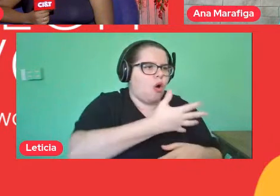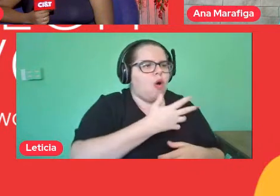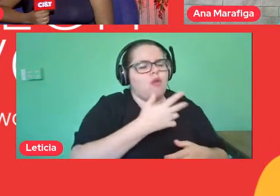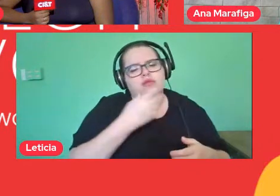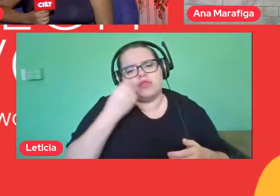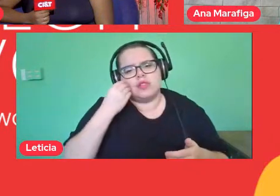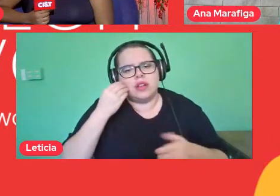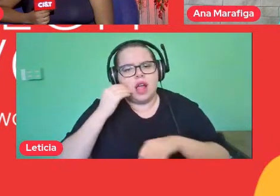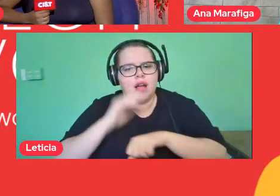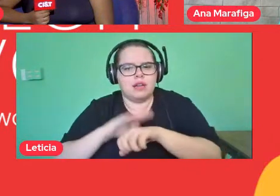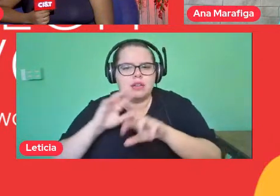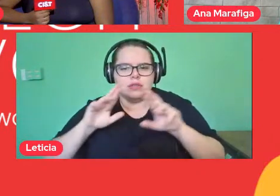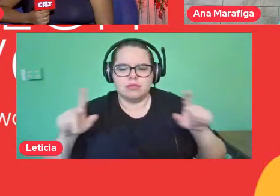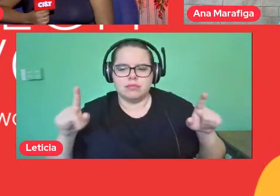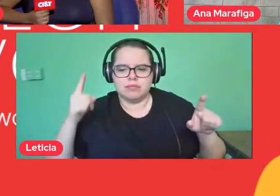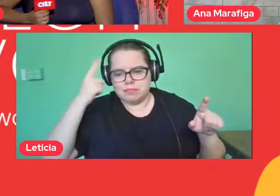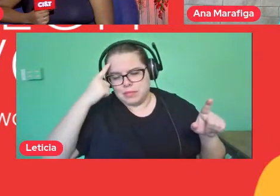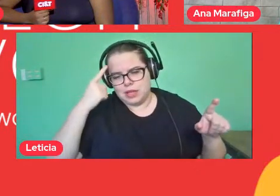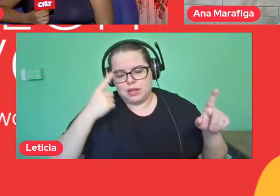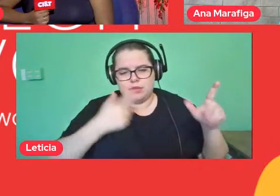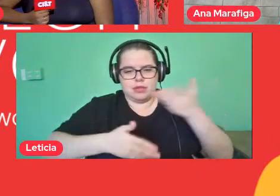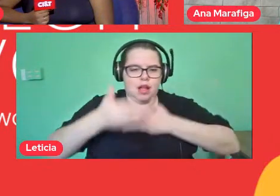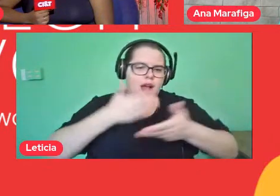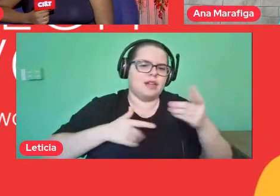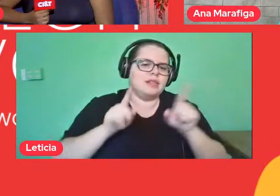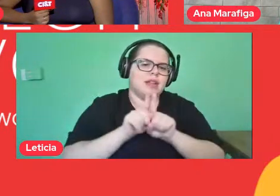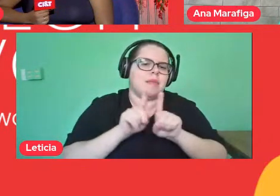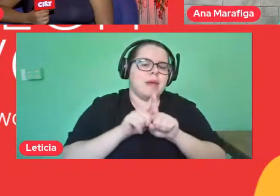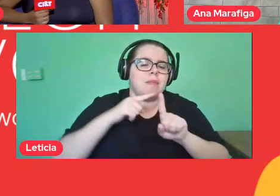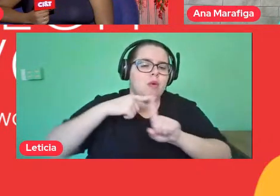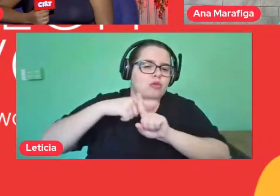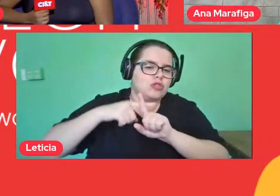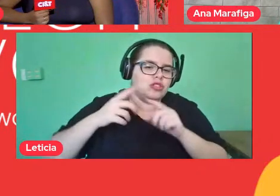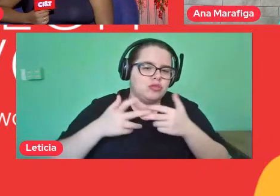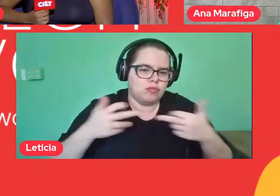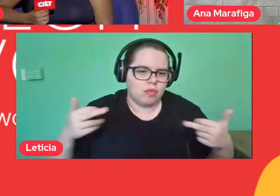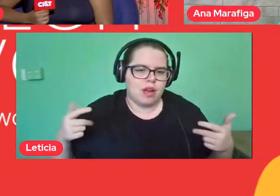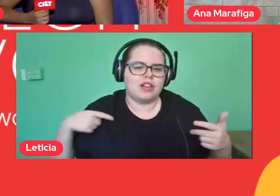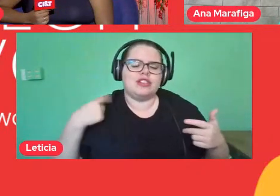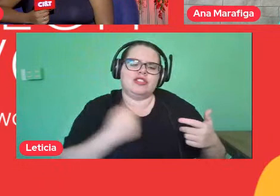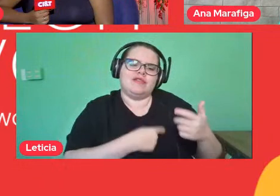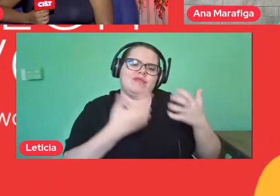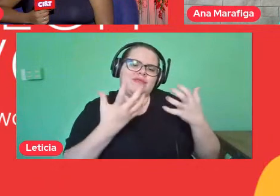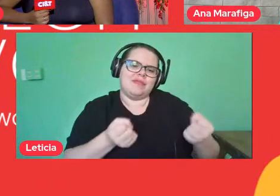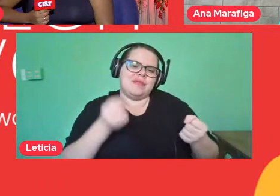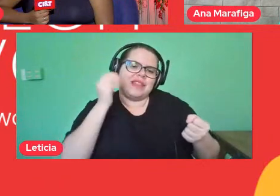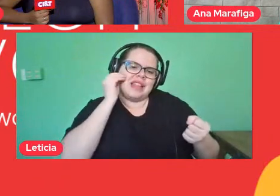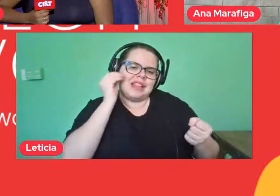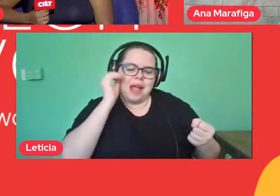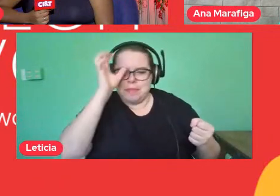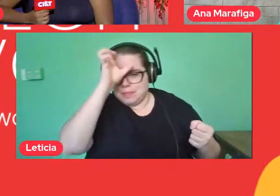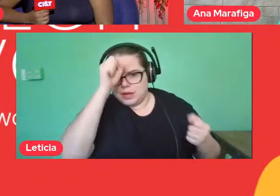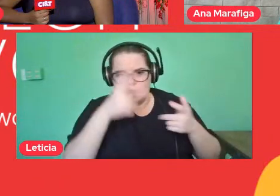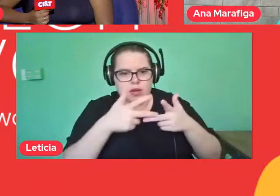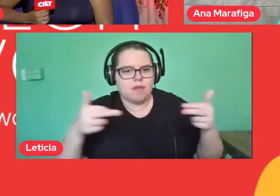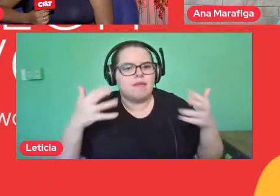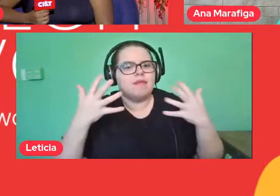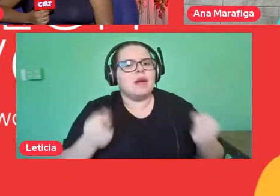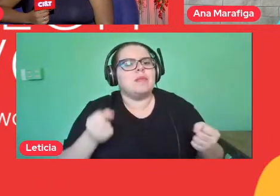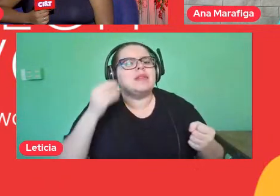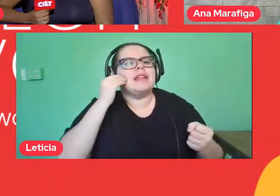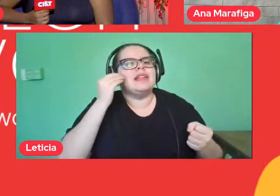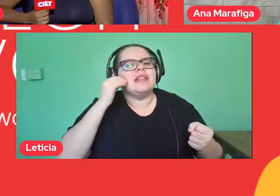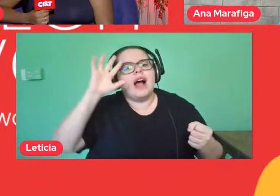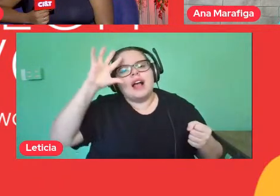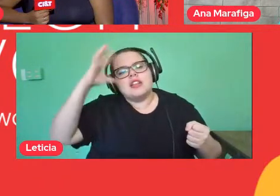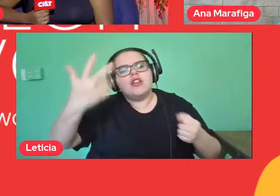vai acontecer, vamos olhar aqui o lado positivo, vamos tentar aprender com isso, né, e vamos tentar resolver e